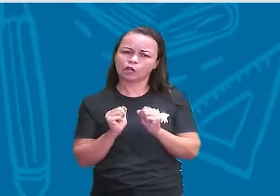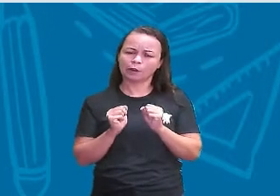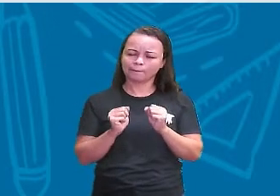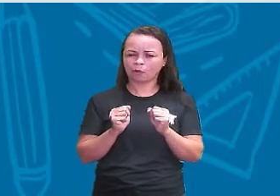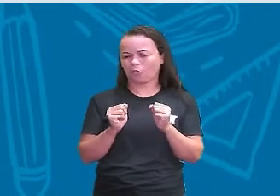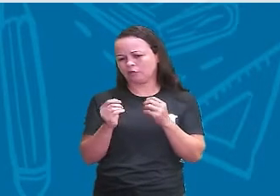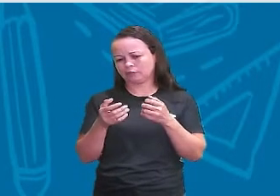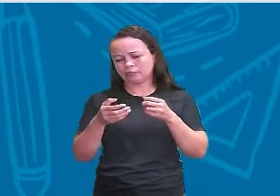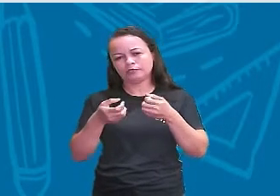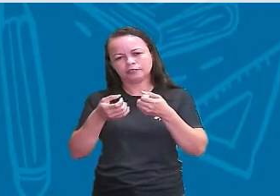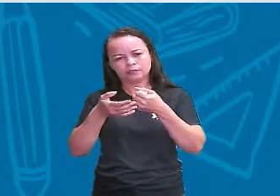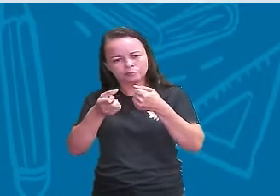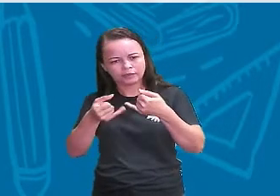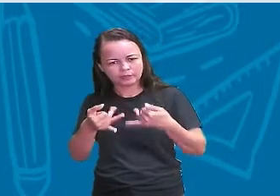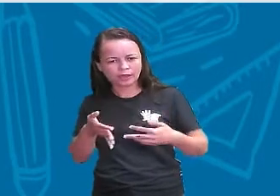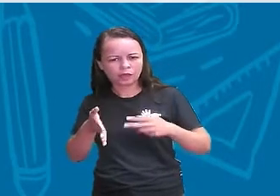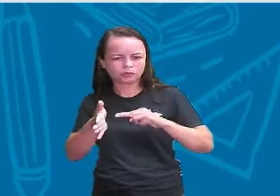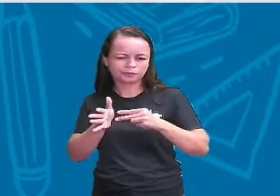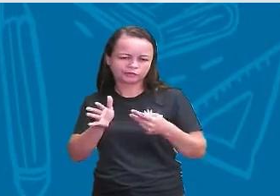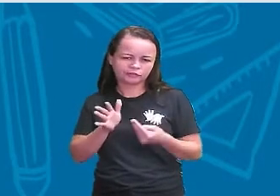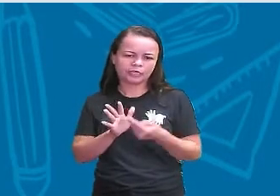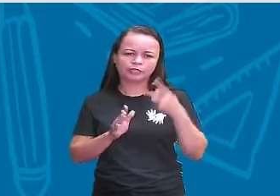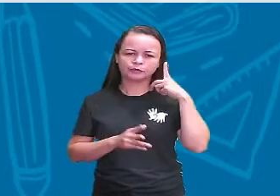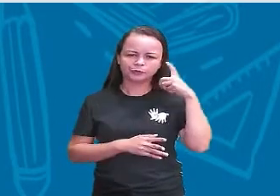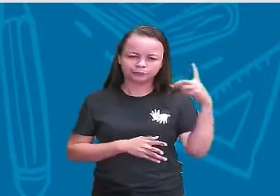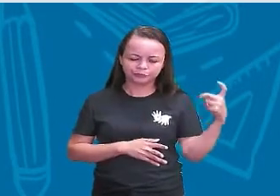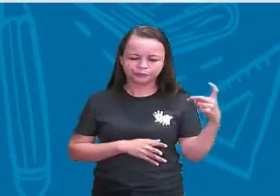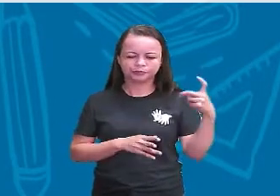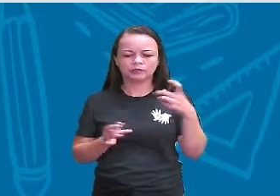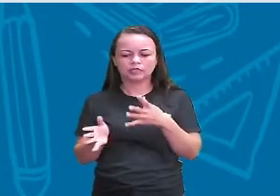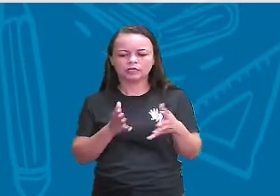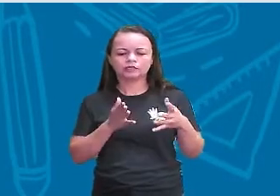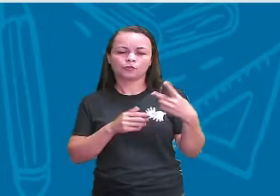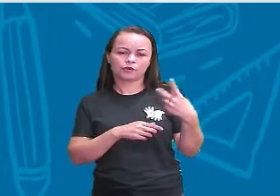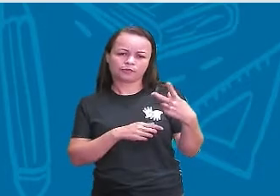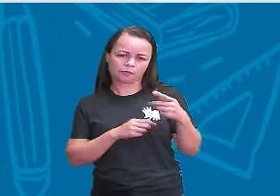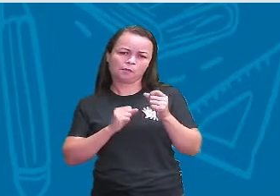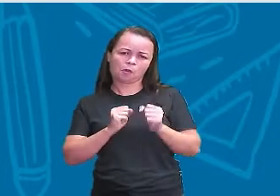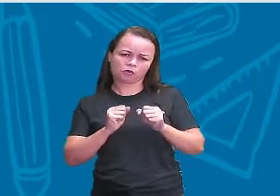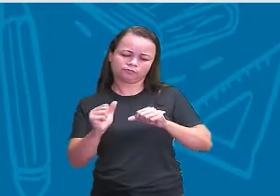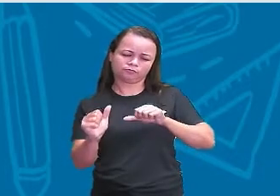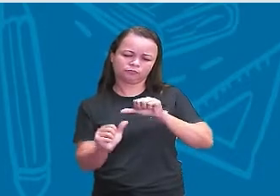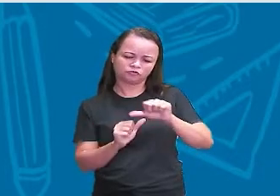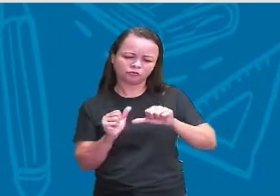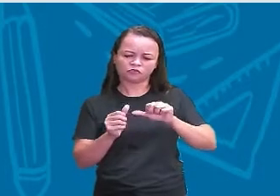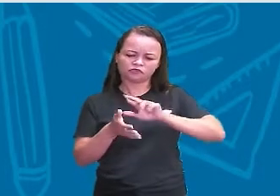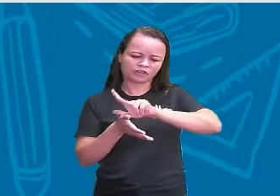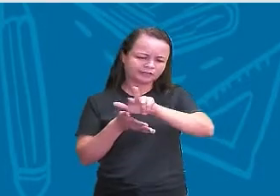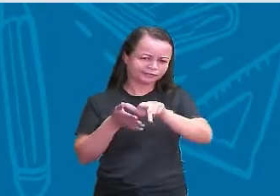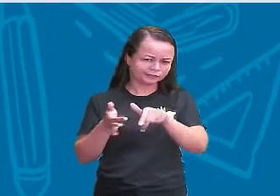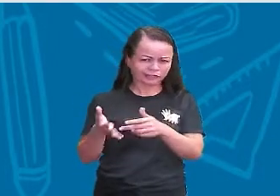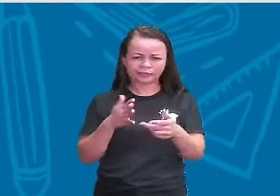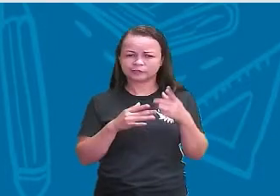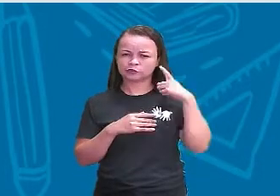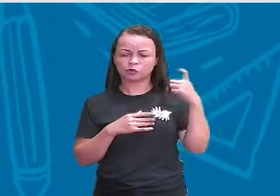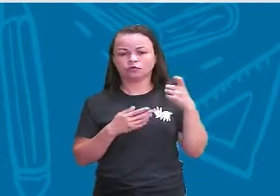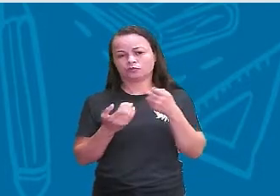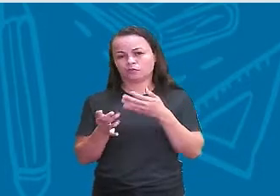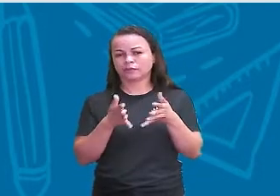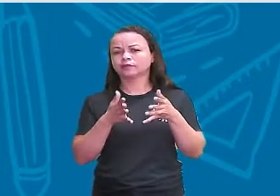o som, tá certo? E esse som, ele pode ser produzido de várias formas, tá certo? Uma delas é através da nossa voz,